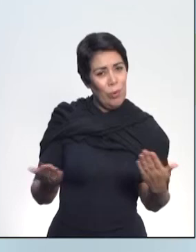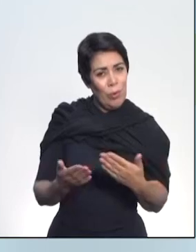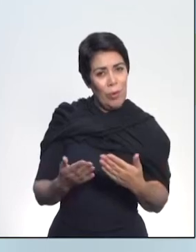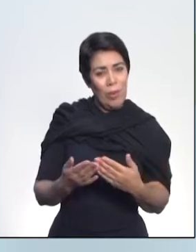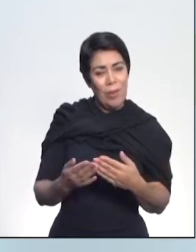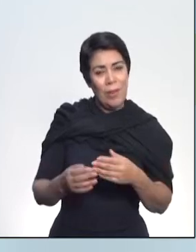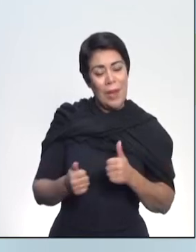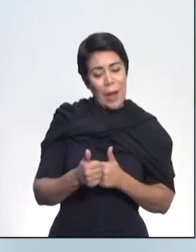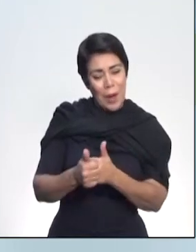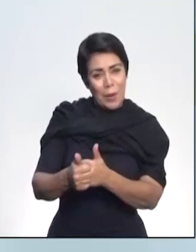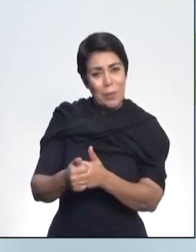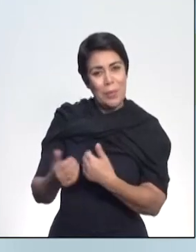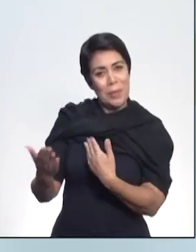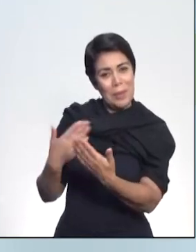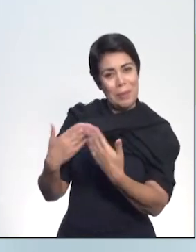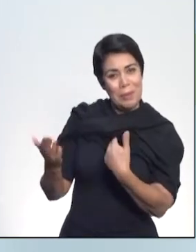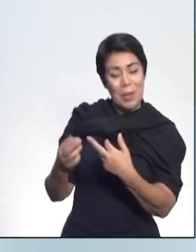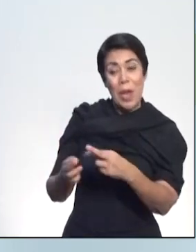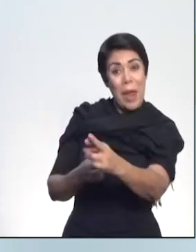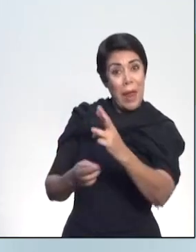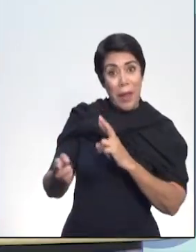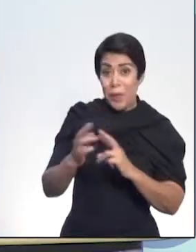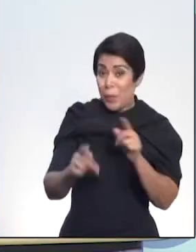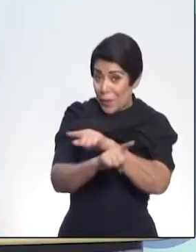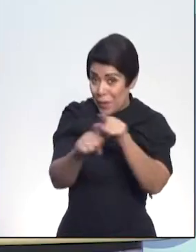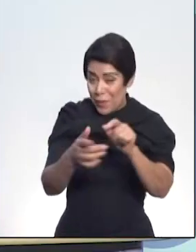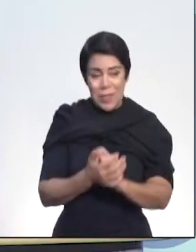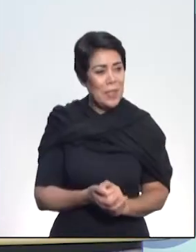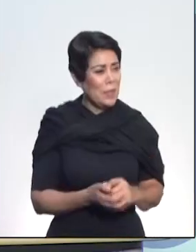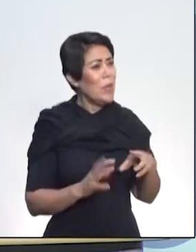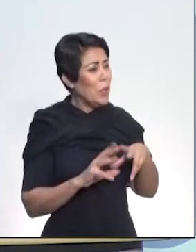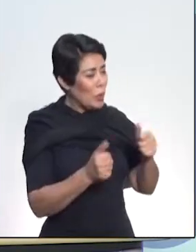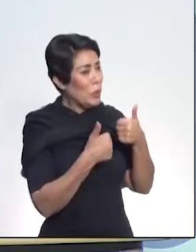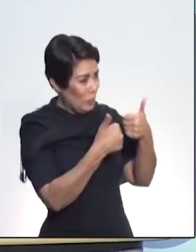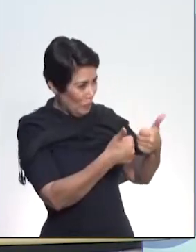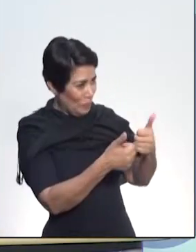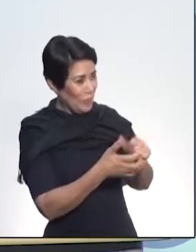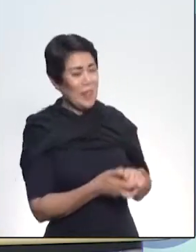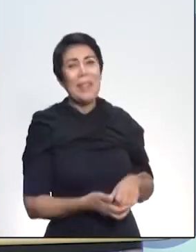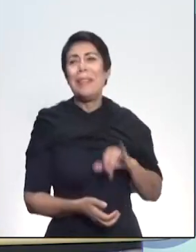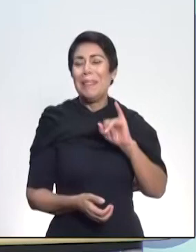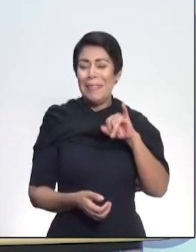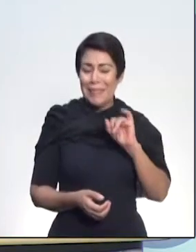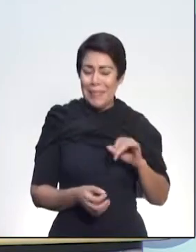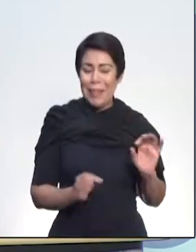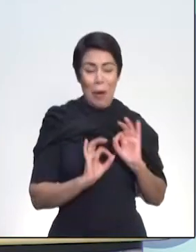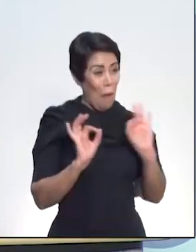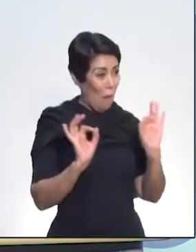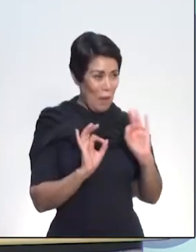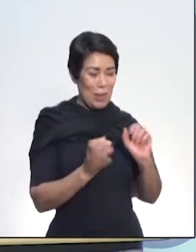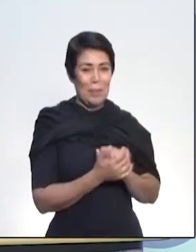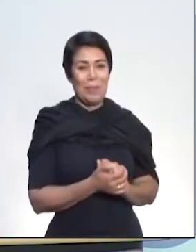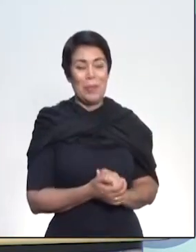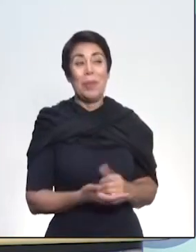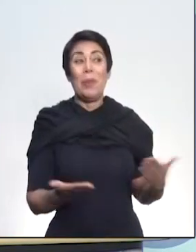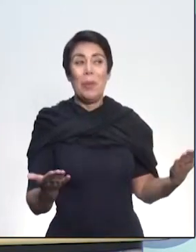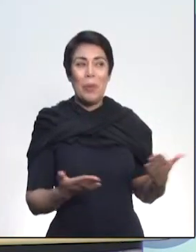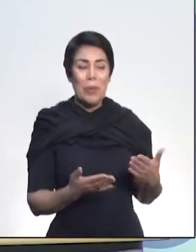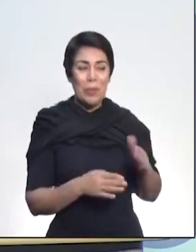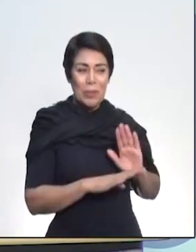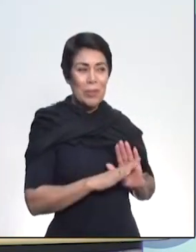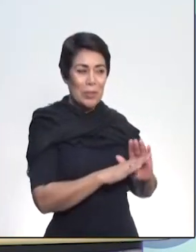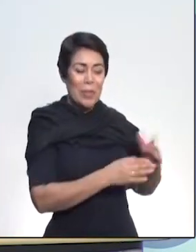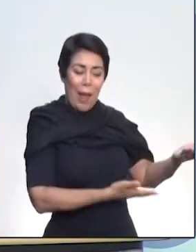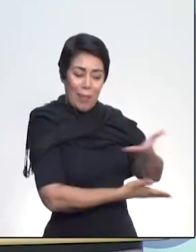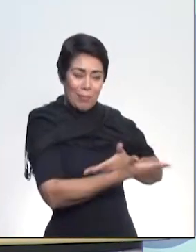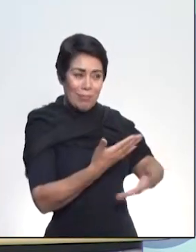de vocês. Tudo bem, professora? Tudo ótimo. Hoje eu vou ser, então, a moderadora, eu vou ser